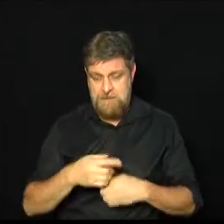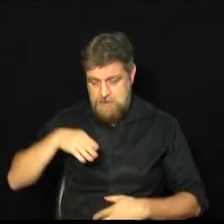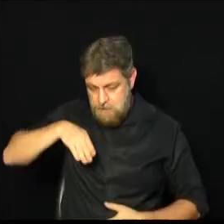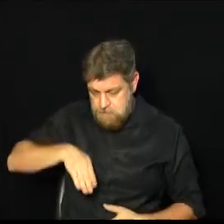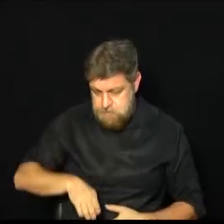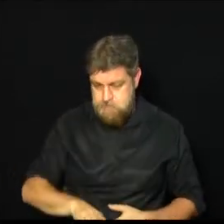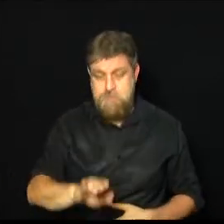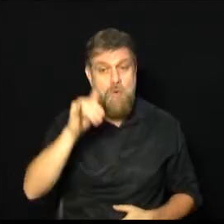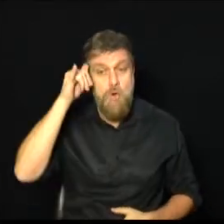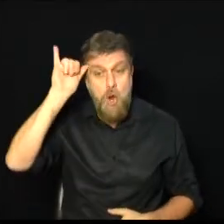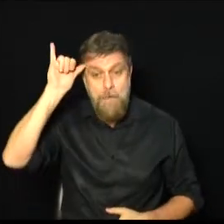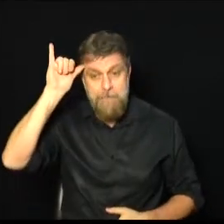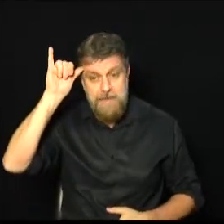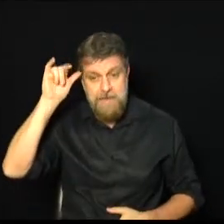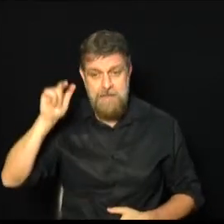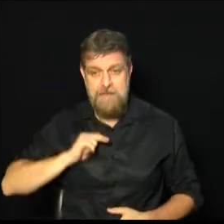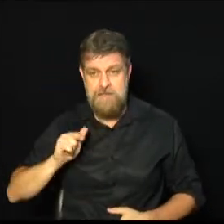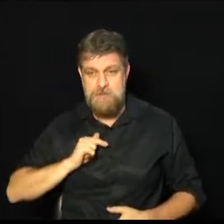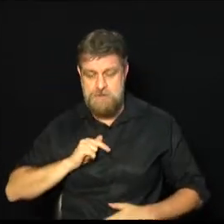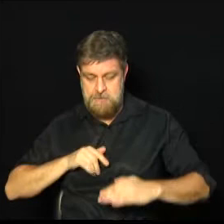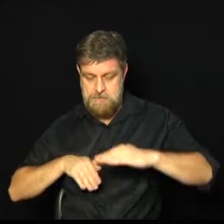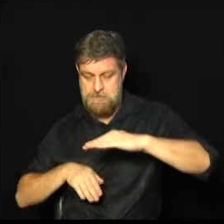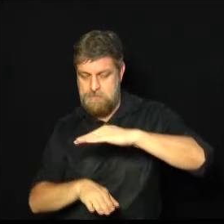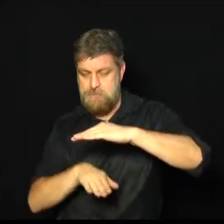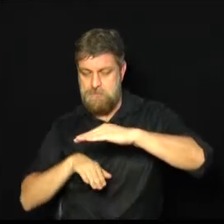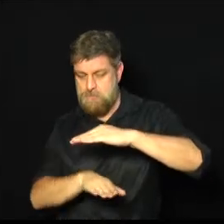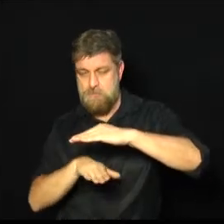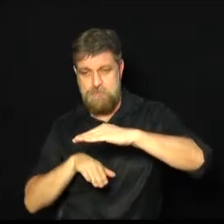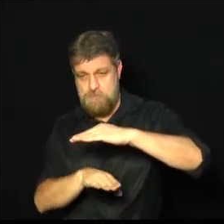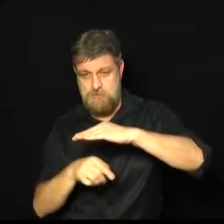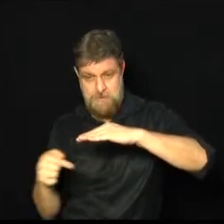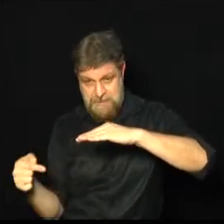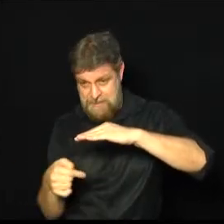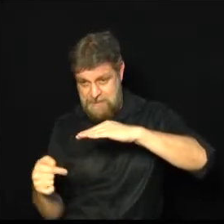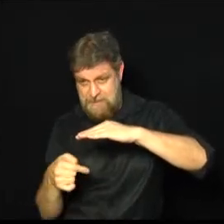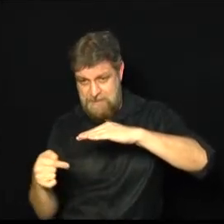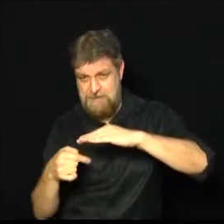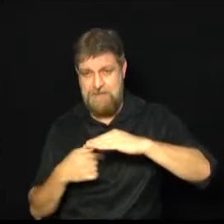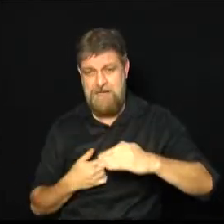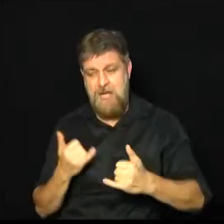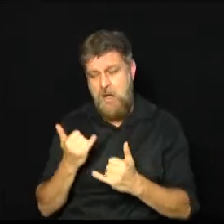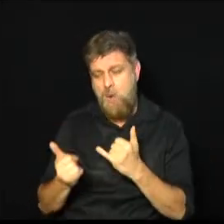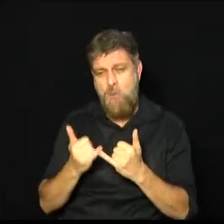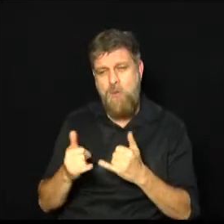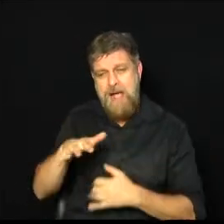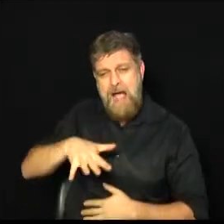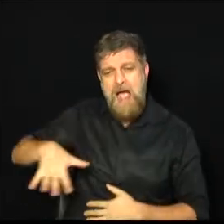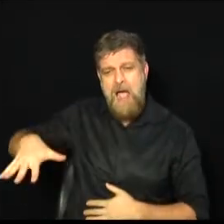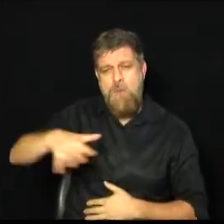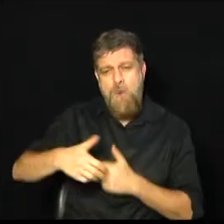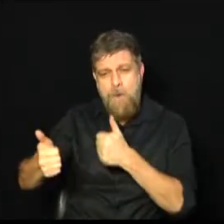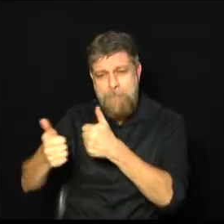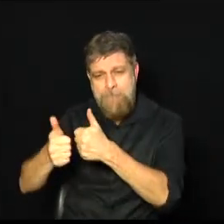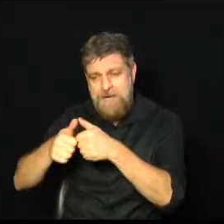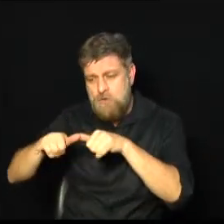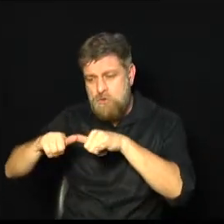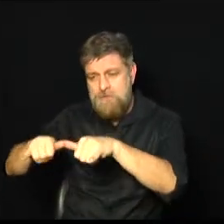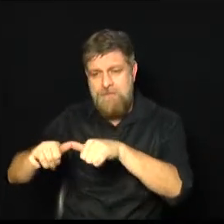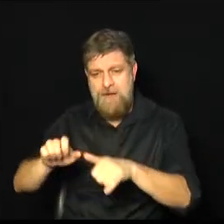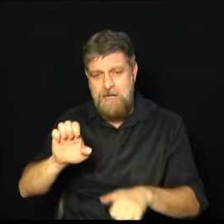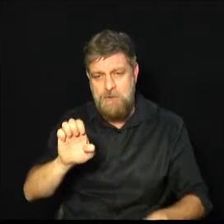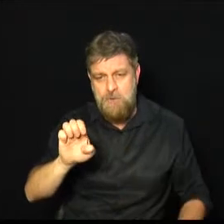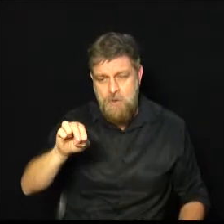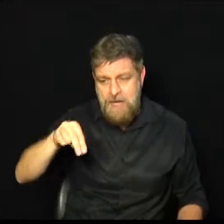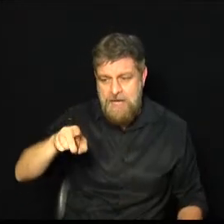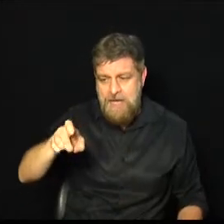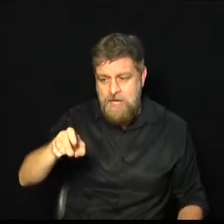Dunlop, ela passaria por baixo ali da Avenida Transamazônica, seria semelhante àquela região ali do Enxuto. Nós íamos manter a Transamazônica em nível